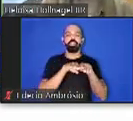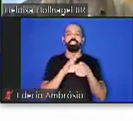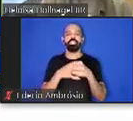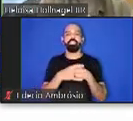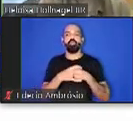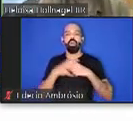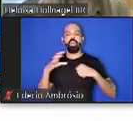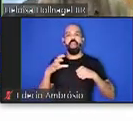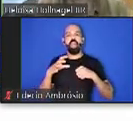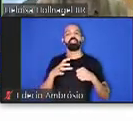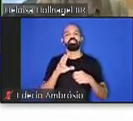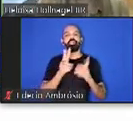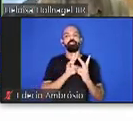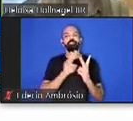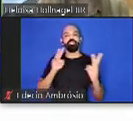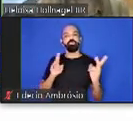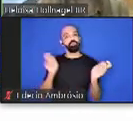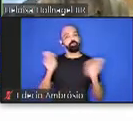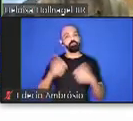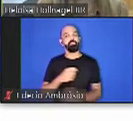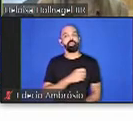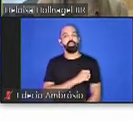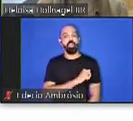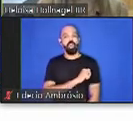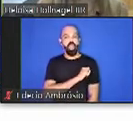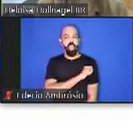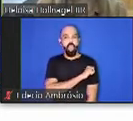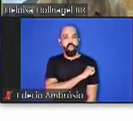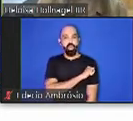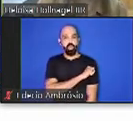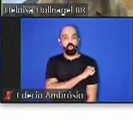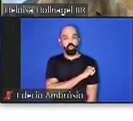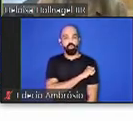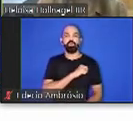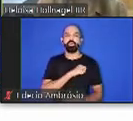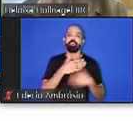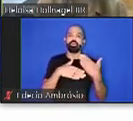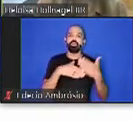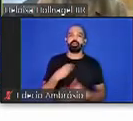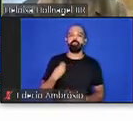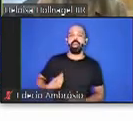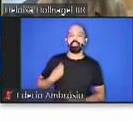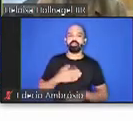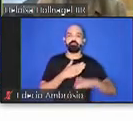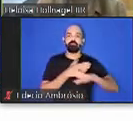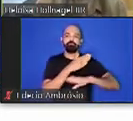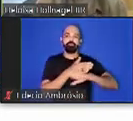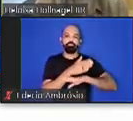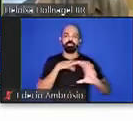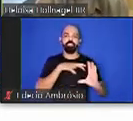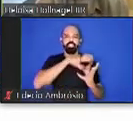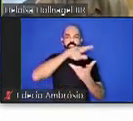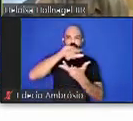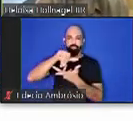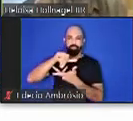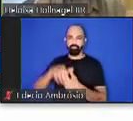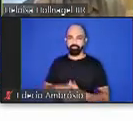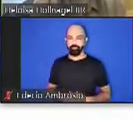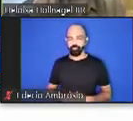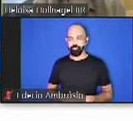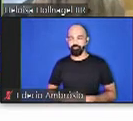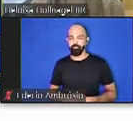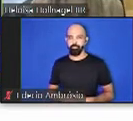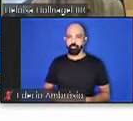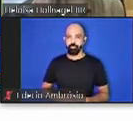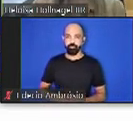alunos participarem durante a sua fase de formação de eventos internacionais. Com isso, eu